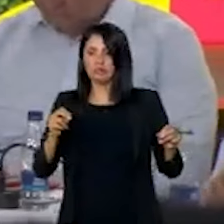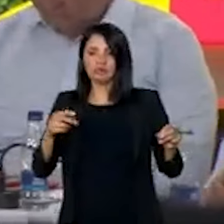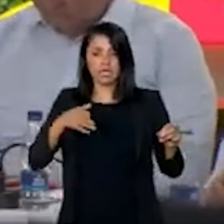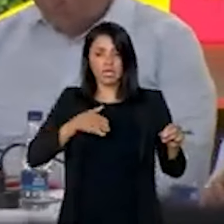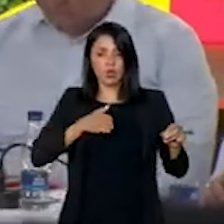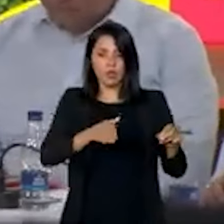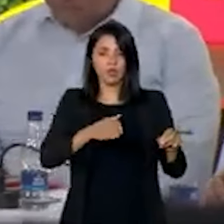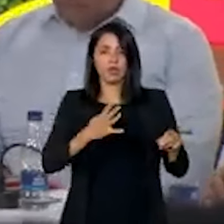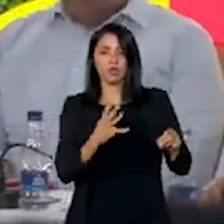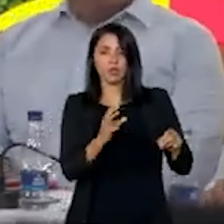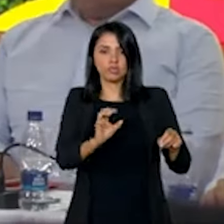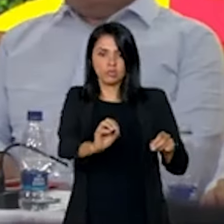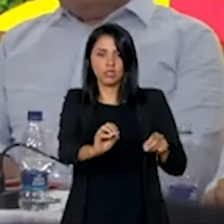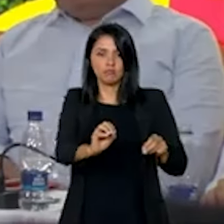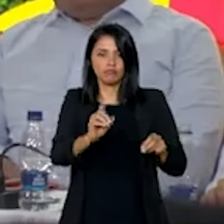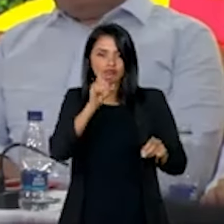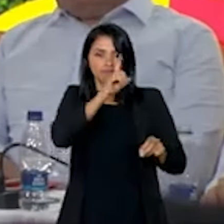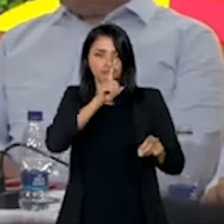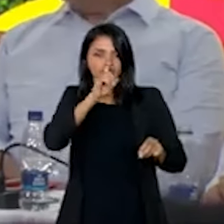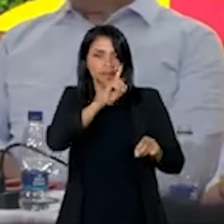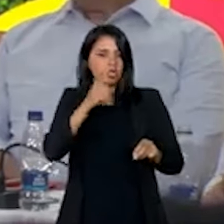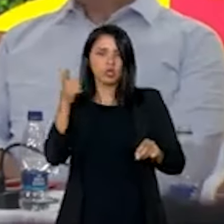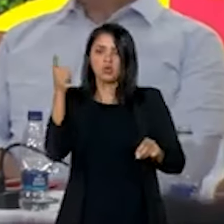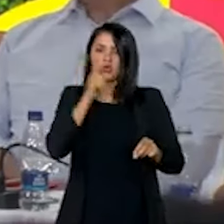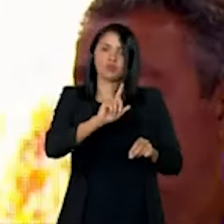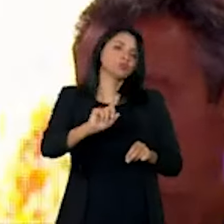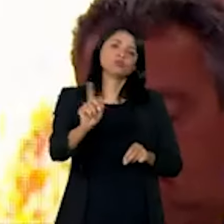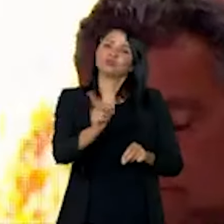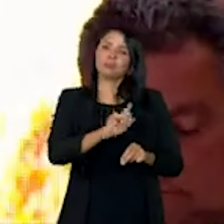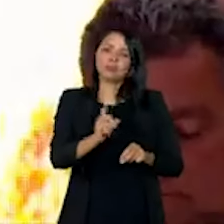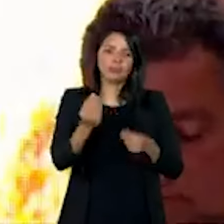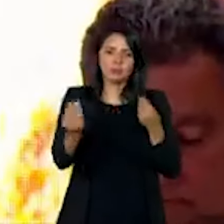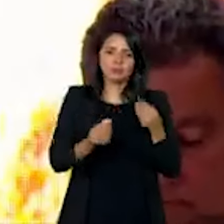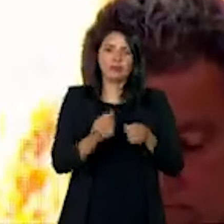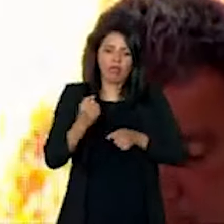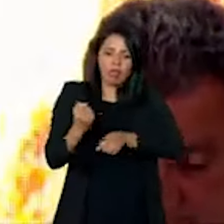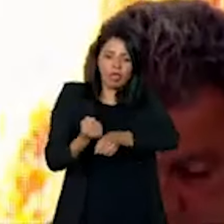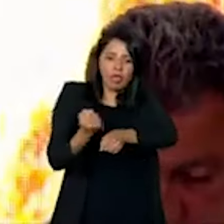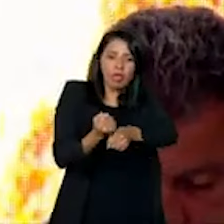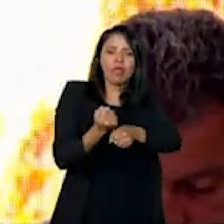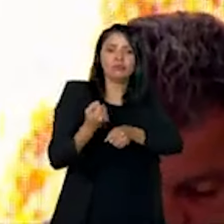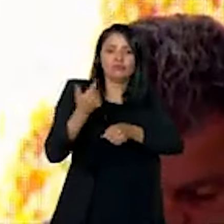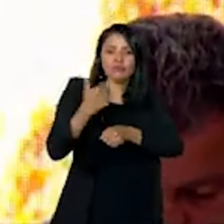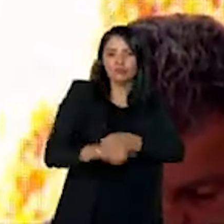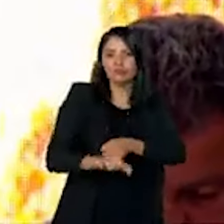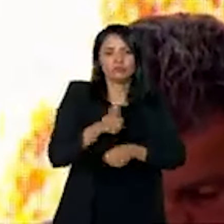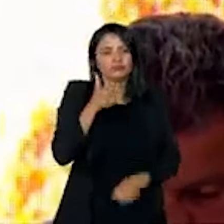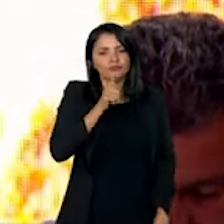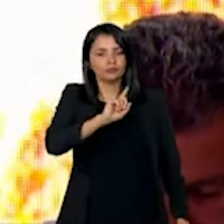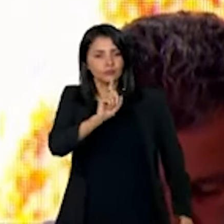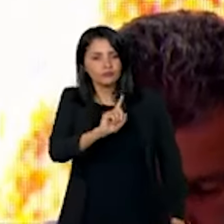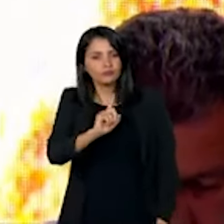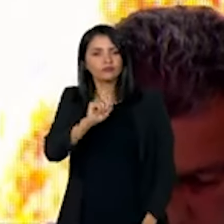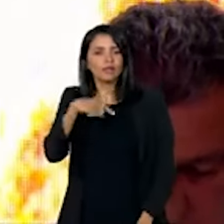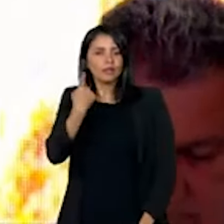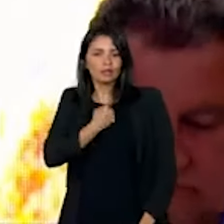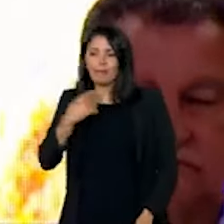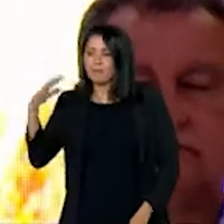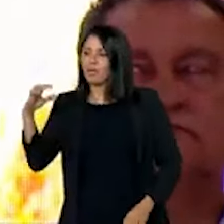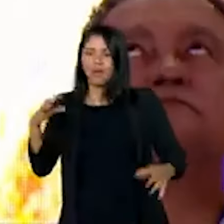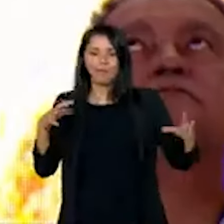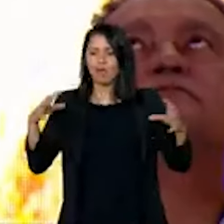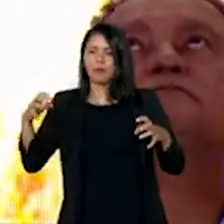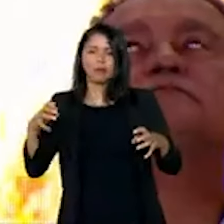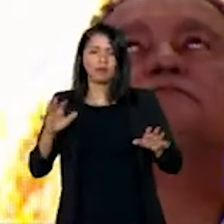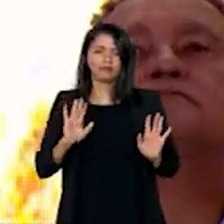foi bichado. Ninguém nunca conseguiu, sabe, refazer aquilo. Então, ao invés da gente ficar brigando,